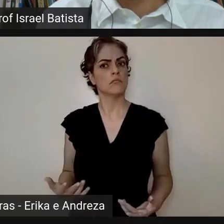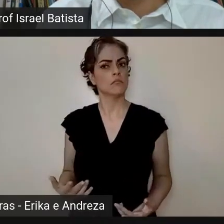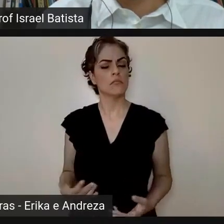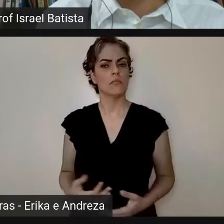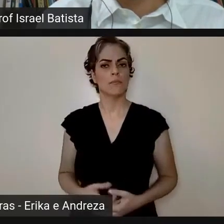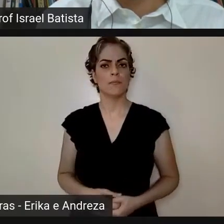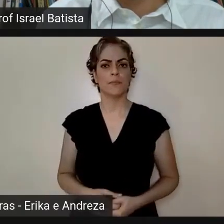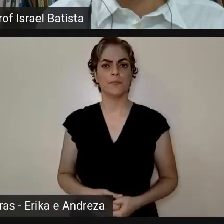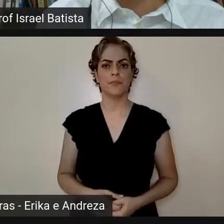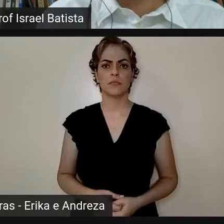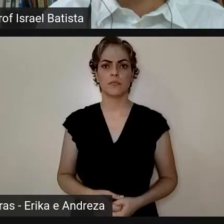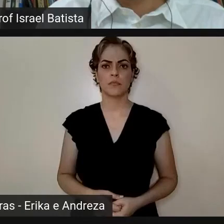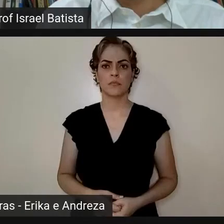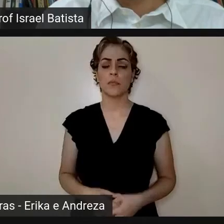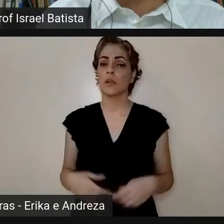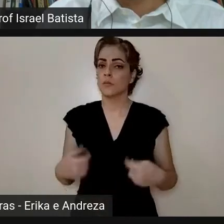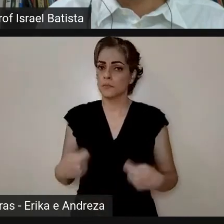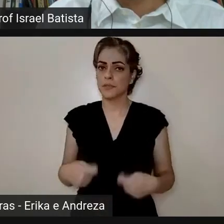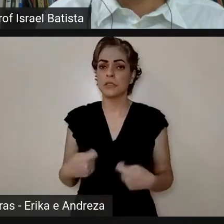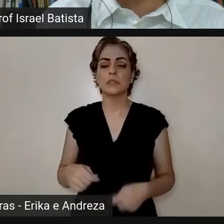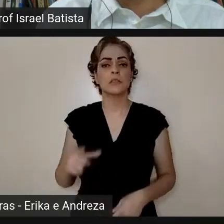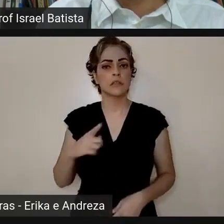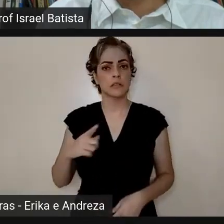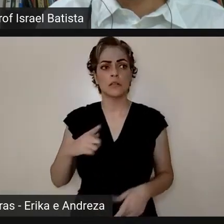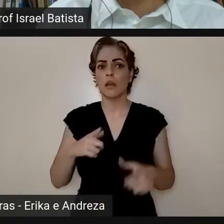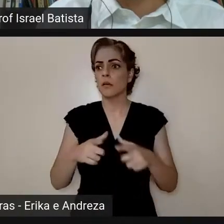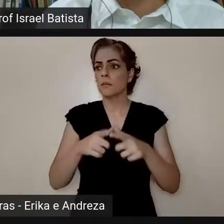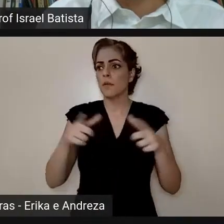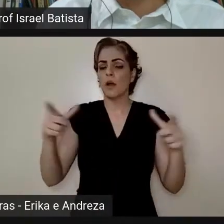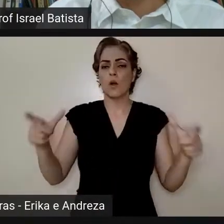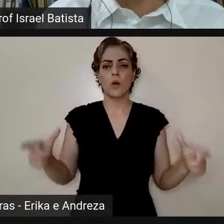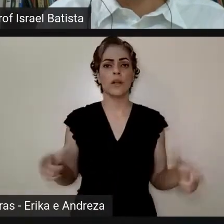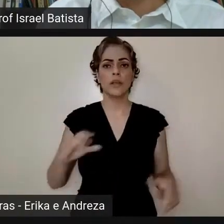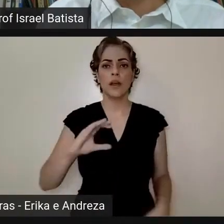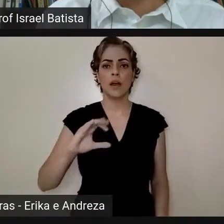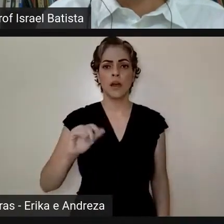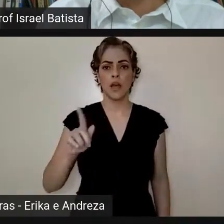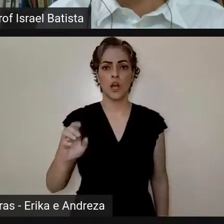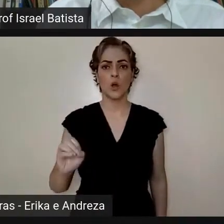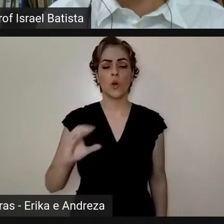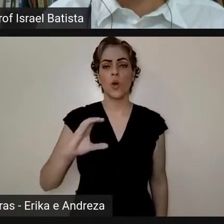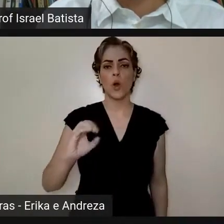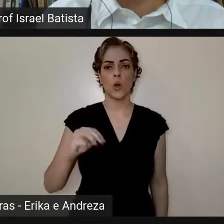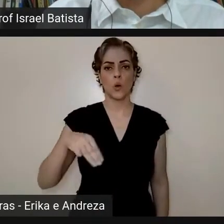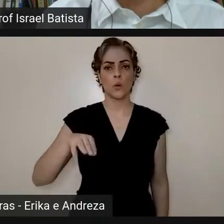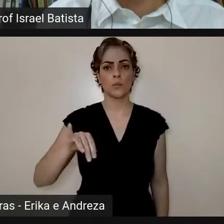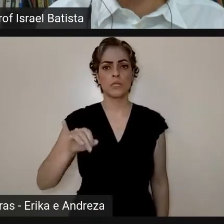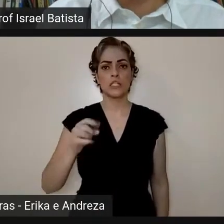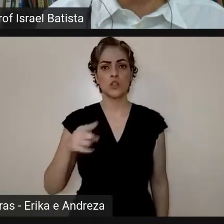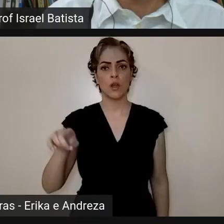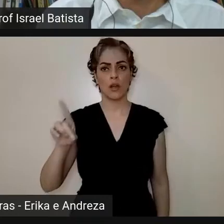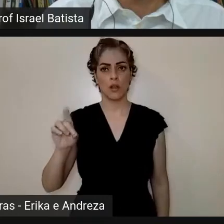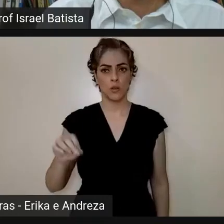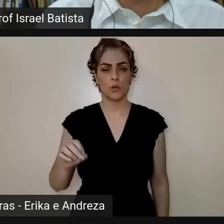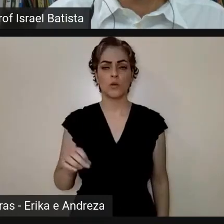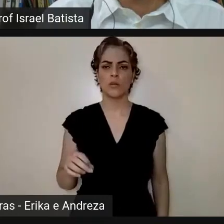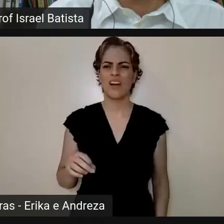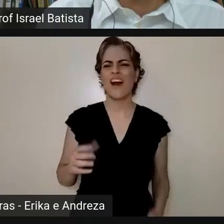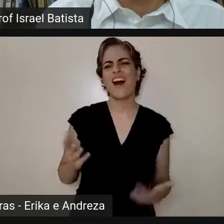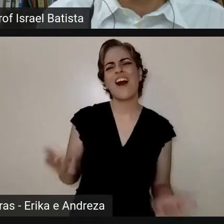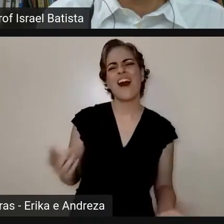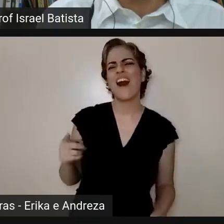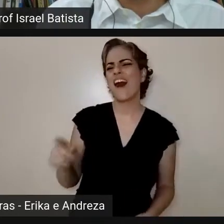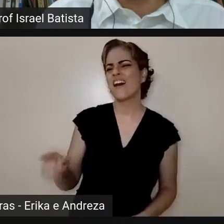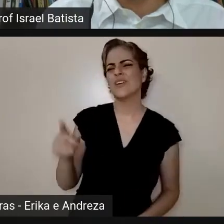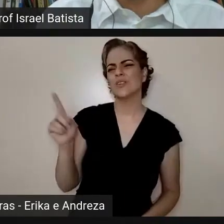seletivo tem que acontecer para a imensa maioria dos cargos comissionados. Tiago, mas isso está falando da ilusão, não vai funcionar no Brasil. Funciona